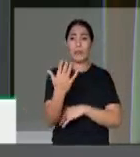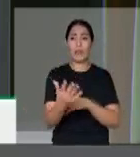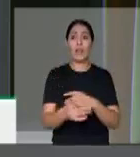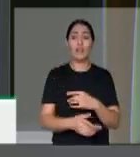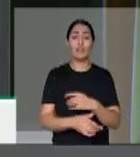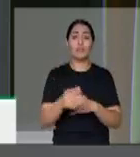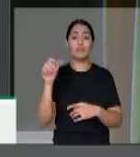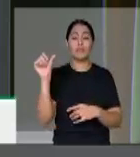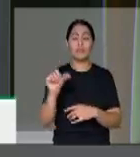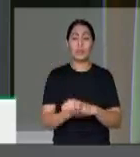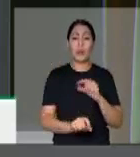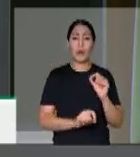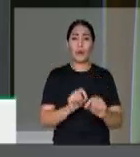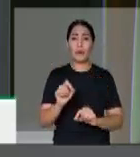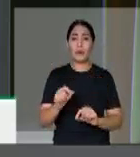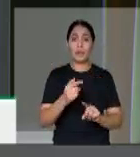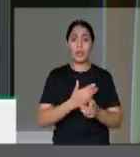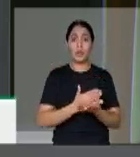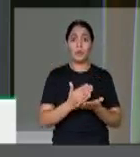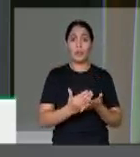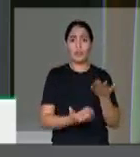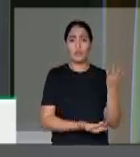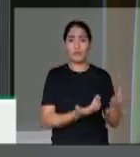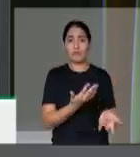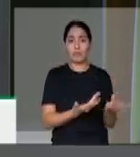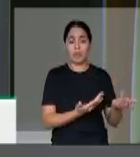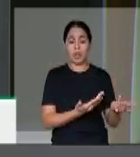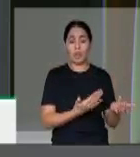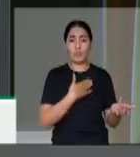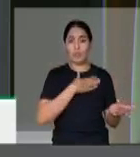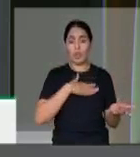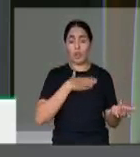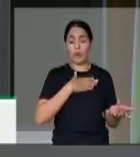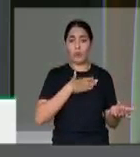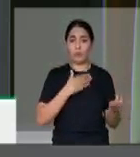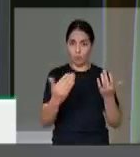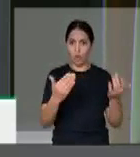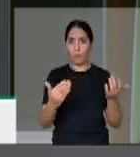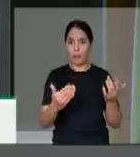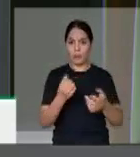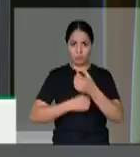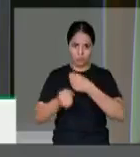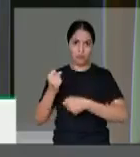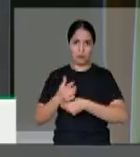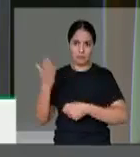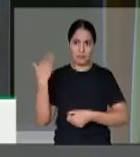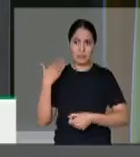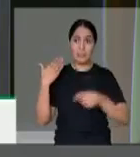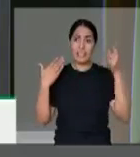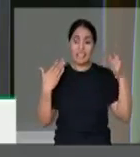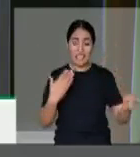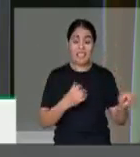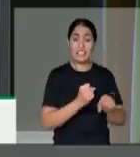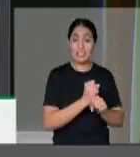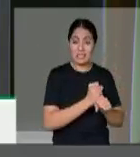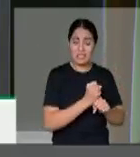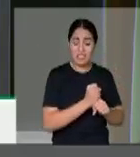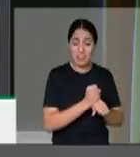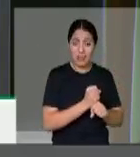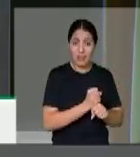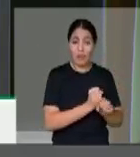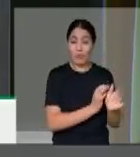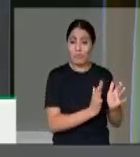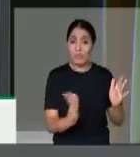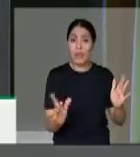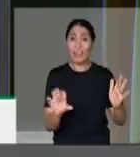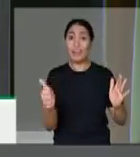das queimadas em agosto, em comparação com o ano passado. Agosto foi o pior mês de queimadas em